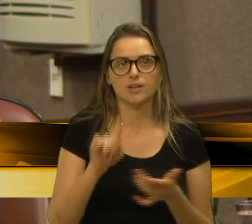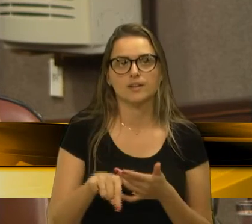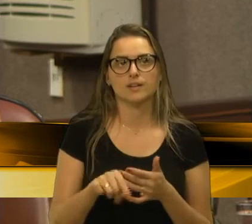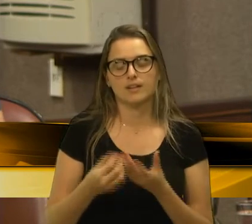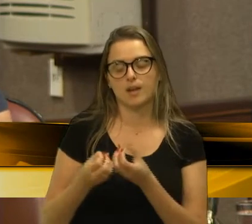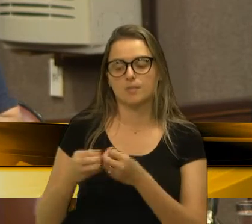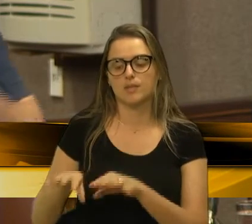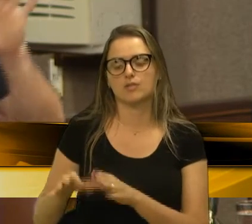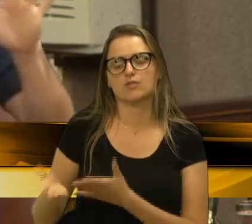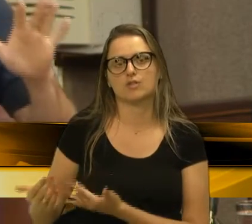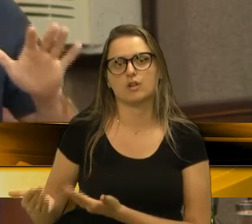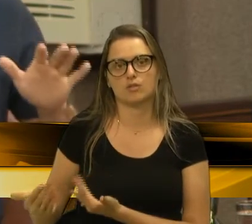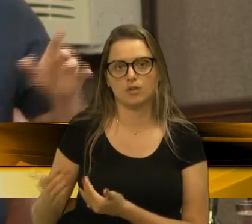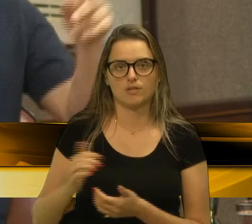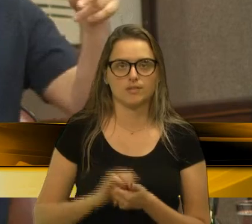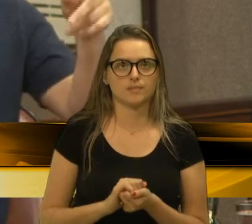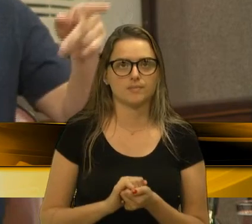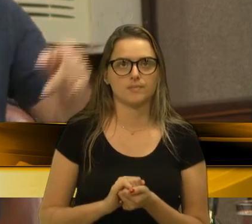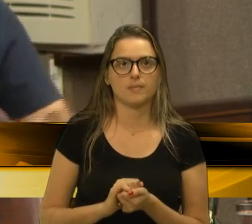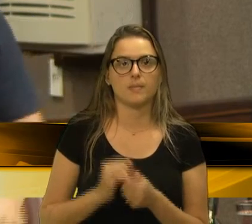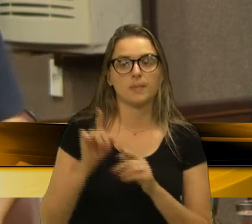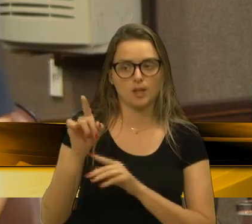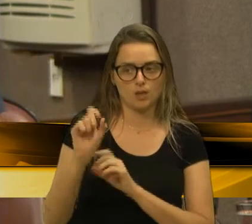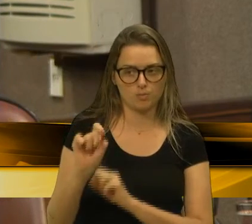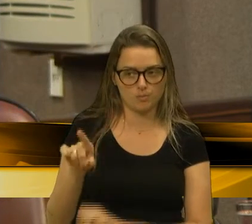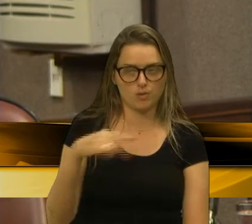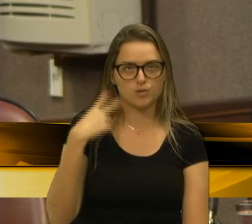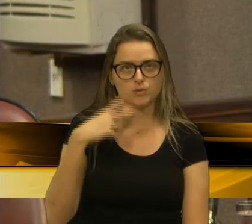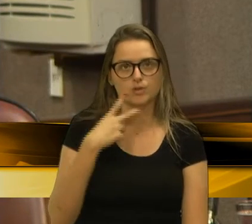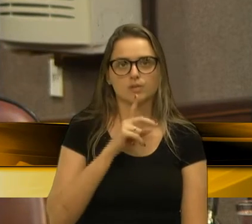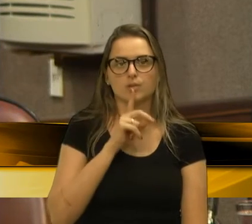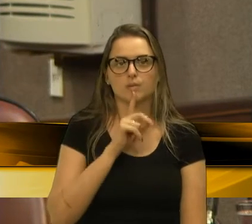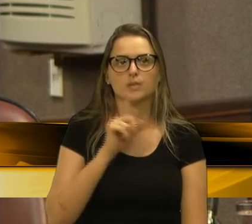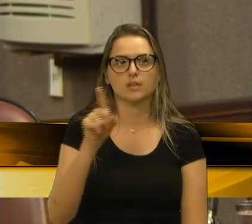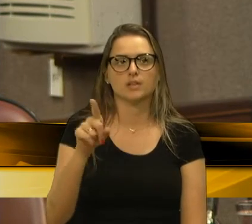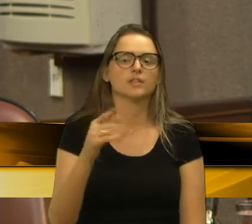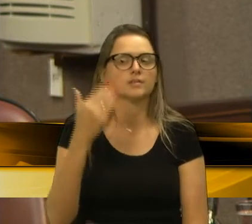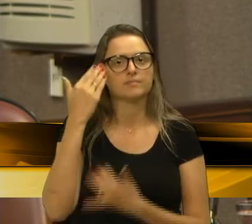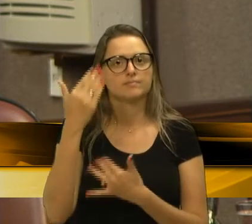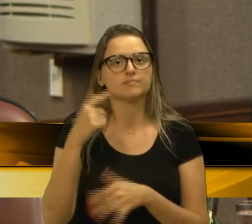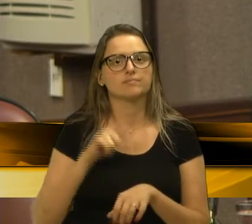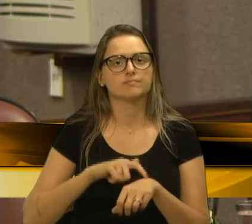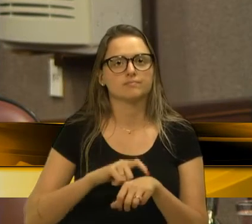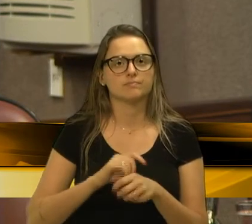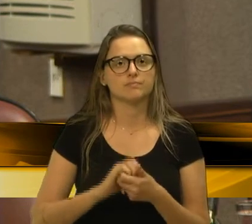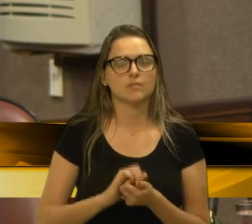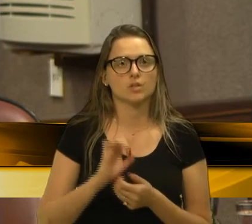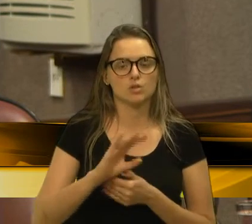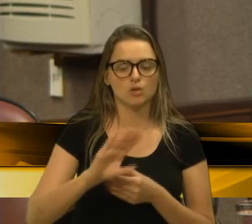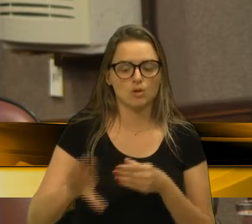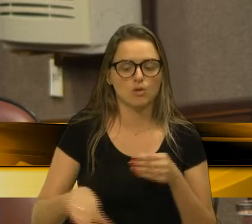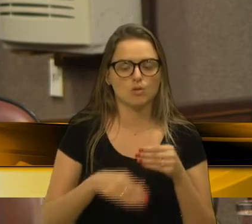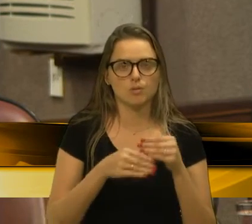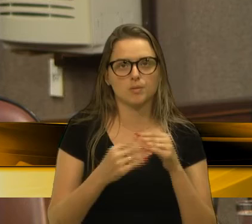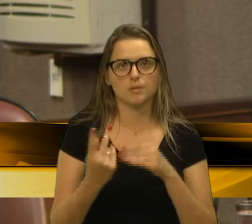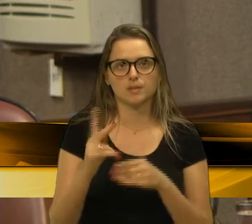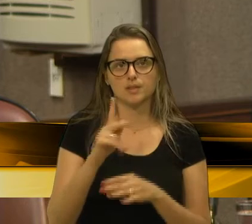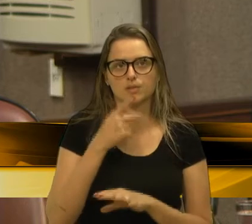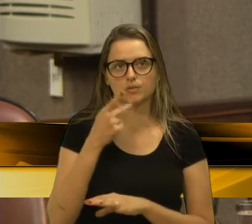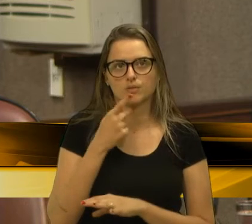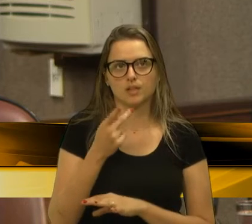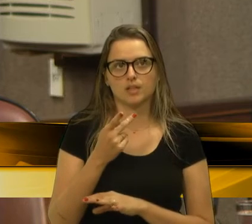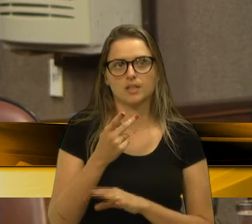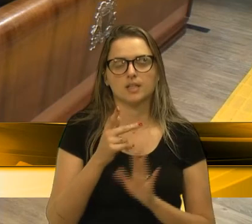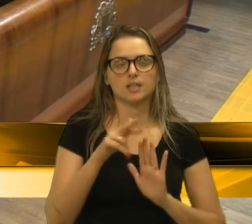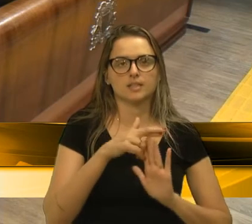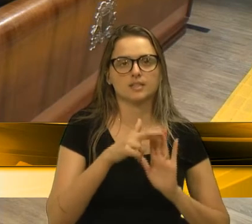principalmente dos nossos jovens. Mas, o senhor quer uma parte, vereador Alberto? Sim, vereador, obrigado pela parte. E só acrescentar que nesse pacote